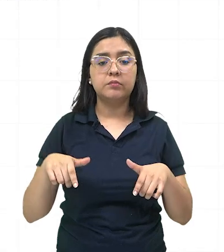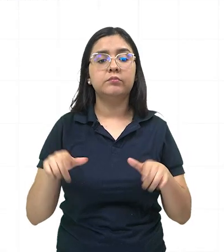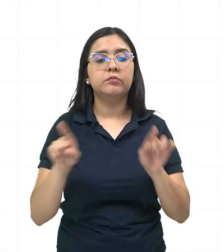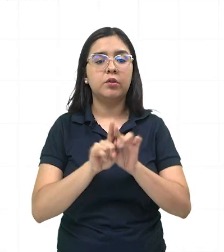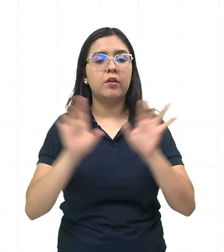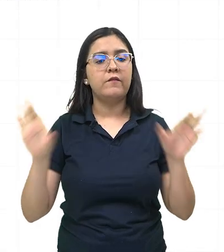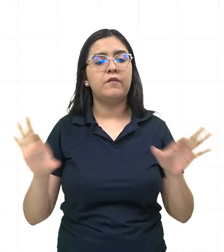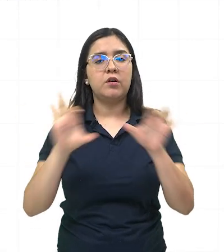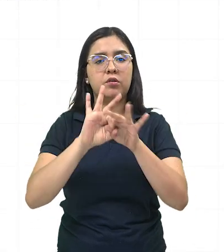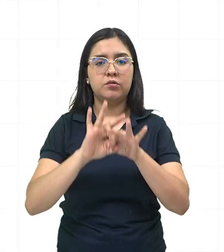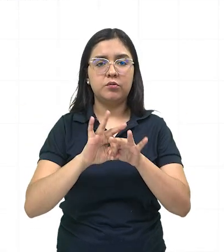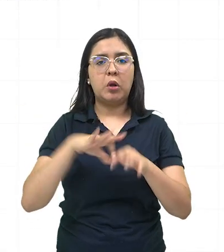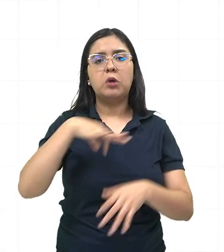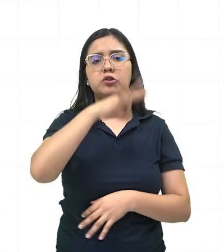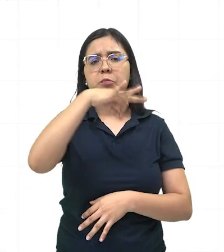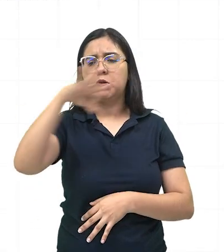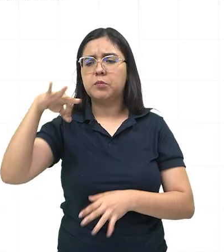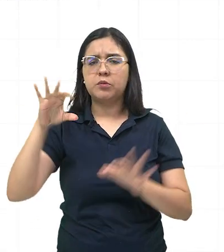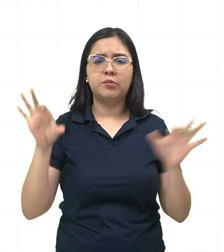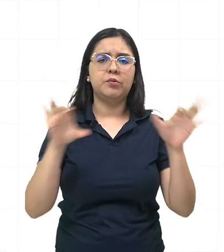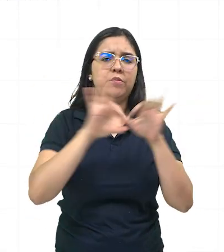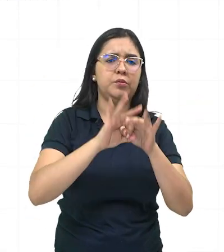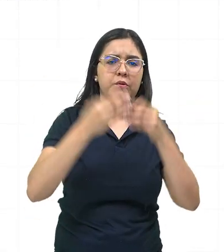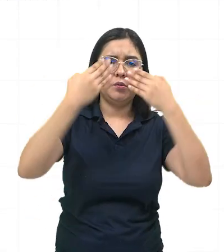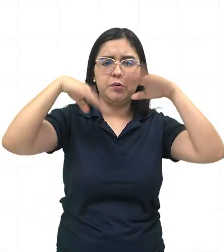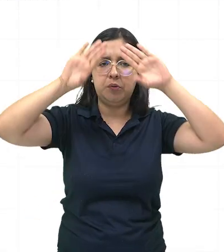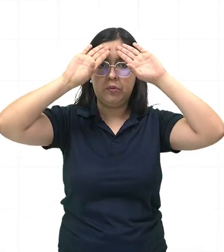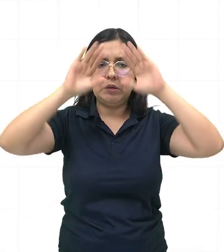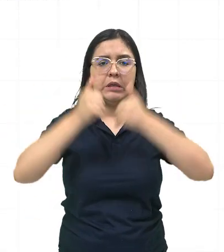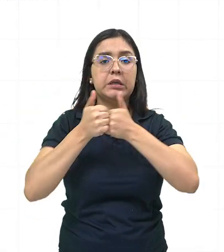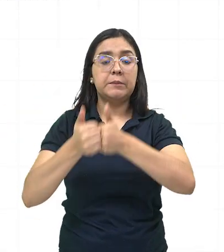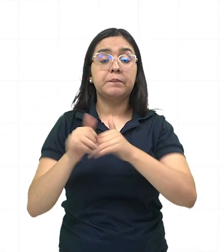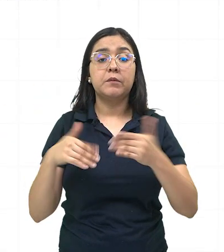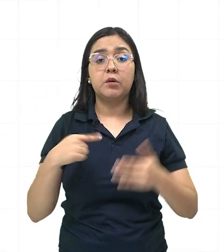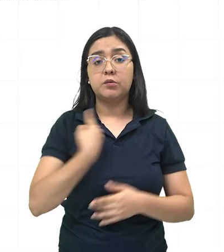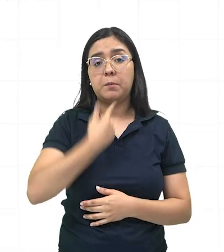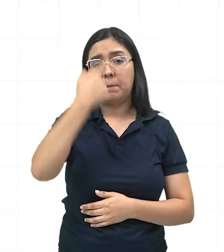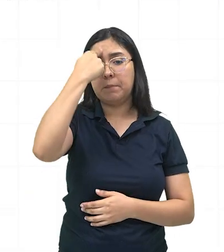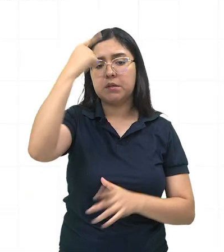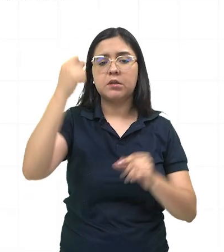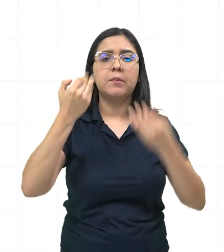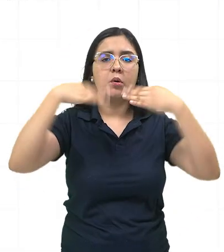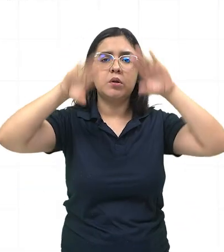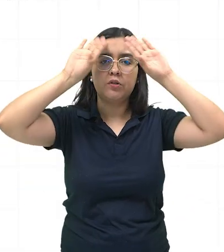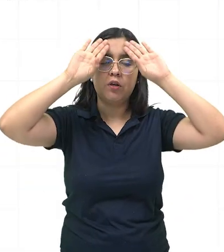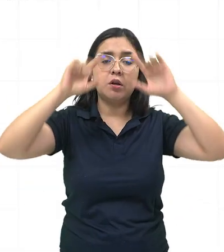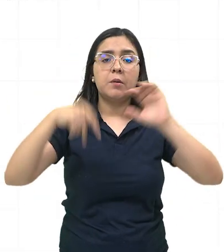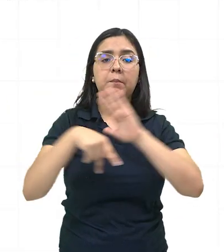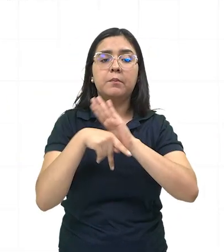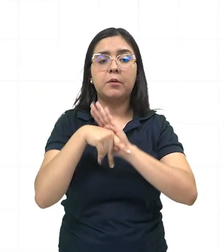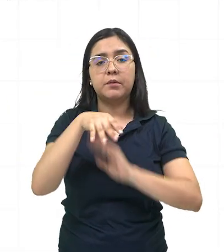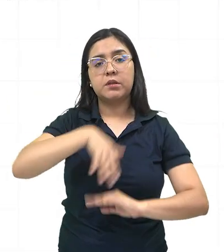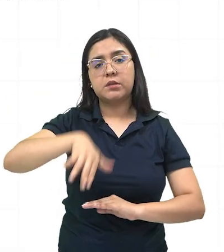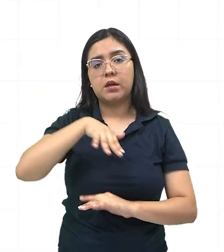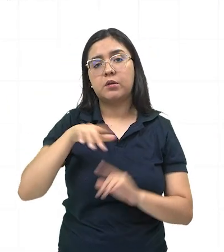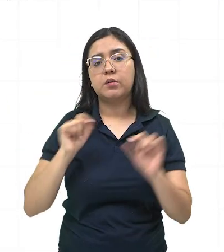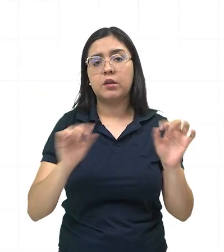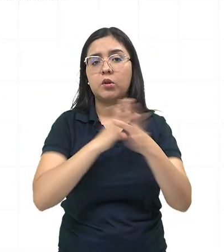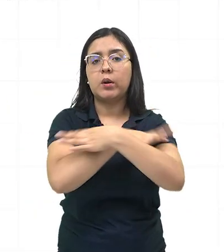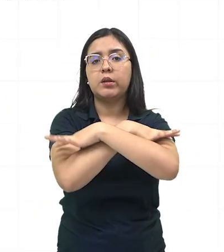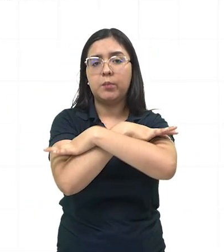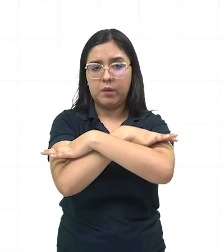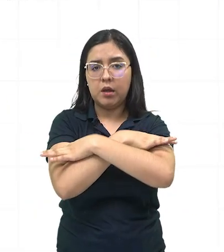vai se unir a outros espíritos, orixás e guias. Quando nós pensamos em orixás, gente, na dimensão